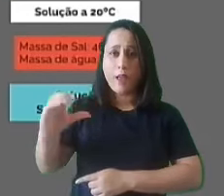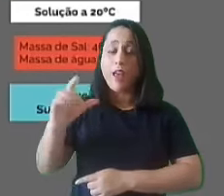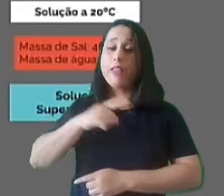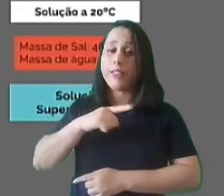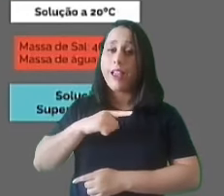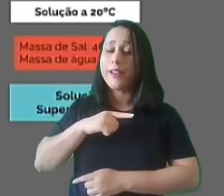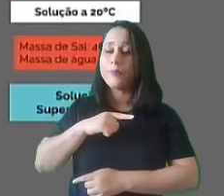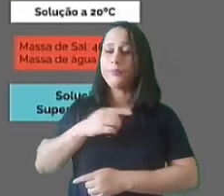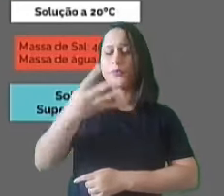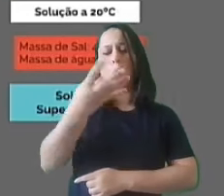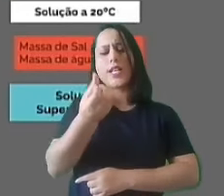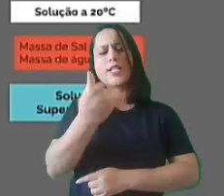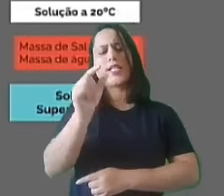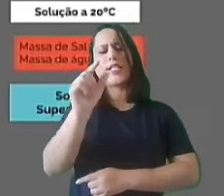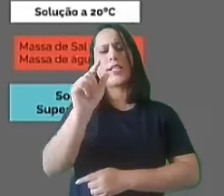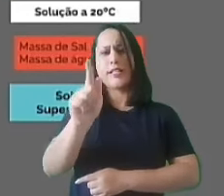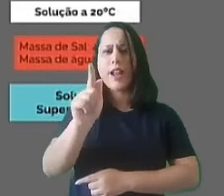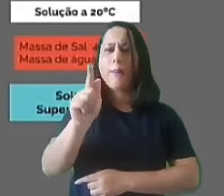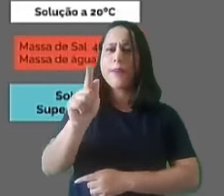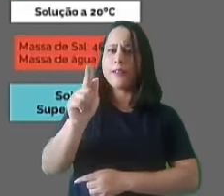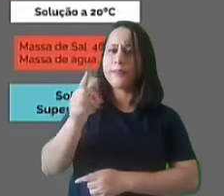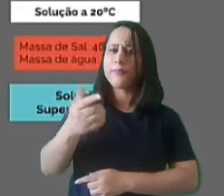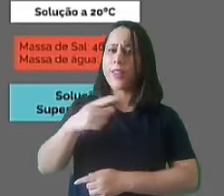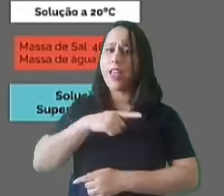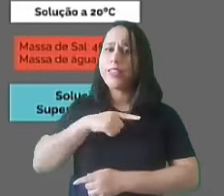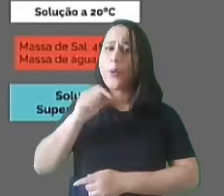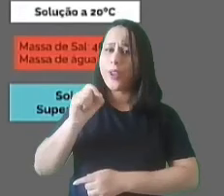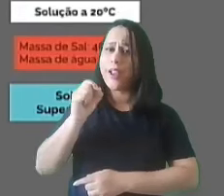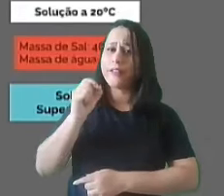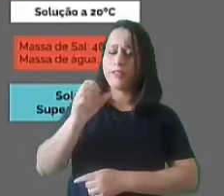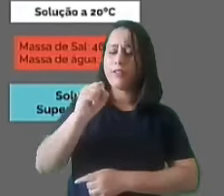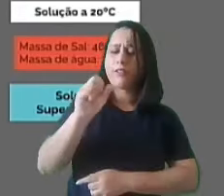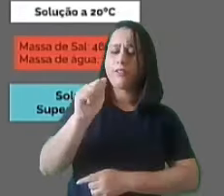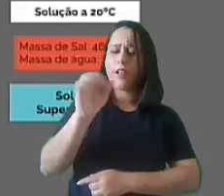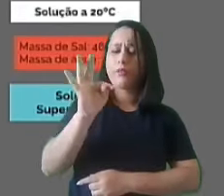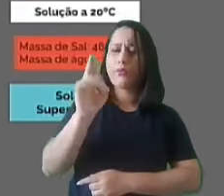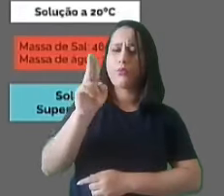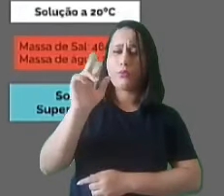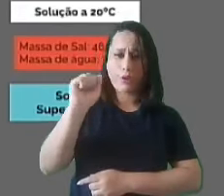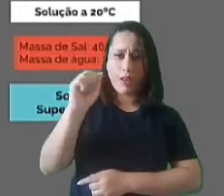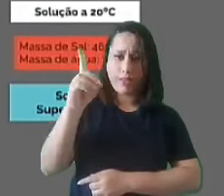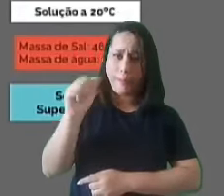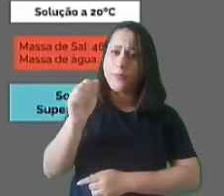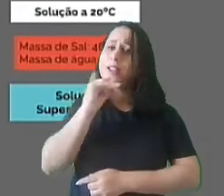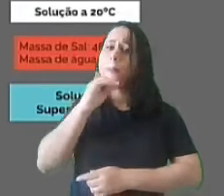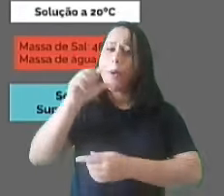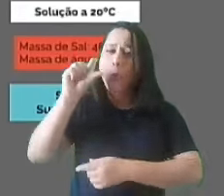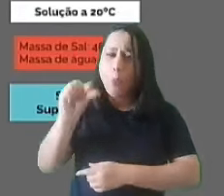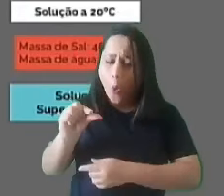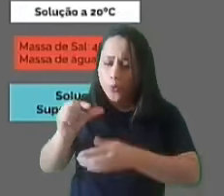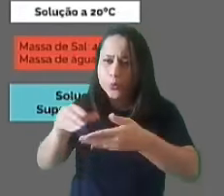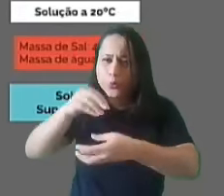solubilidade do sal é 36 gramas em 100 gramas de água a 20 graus, você tem uma massa de sal